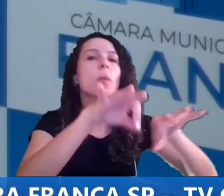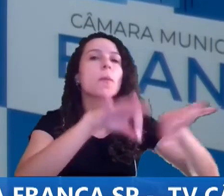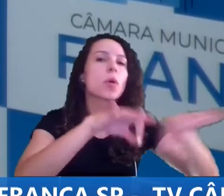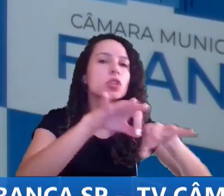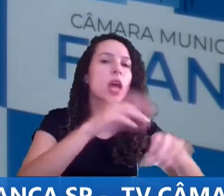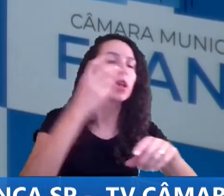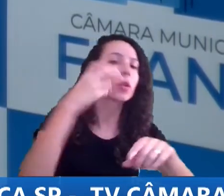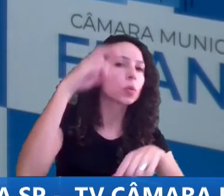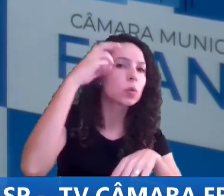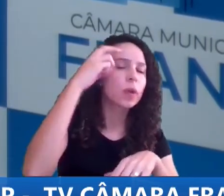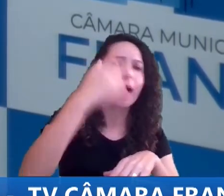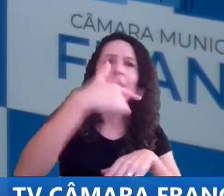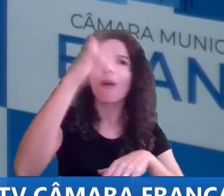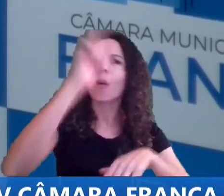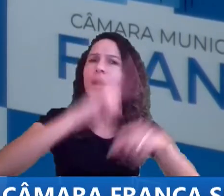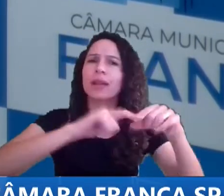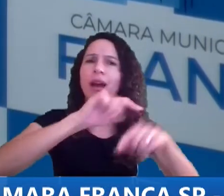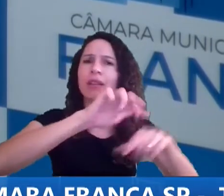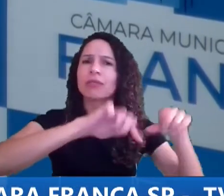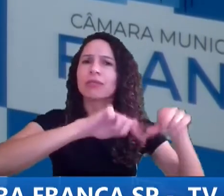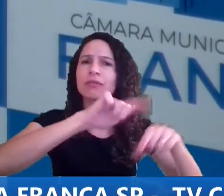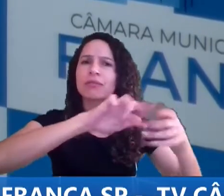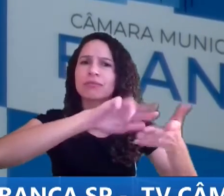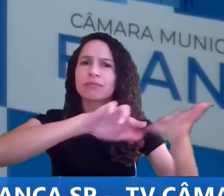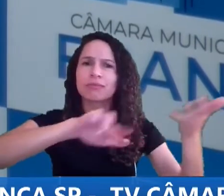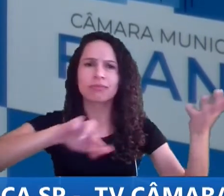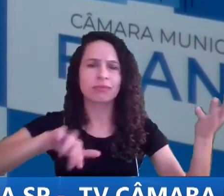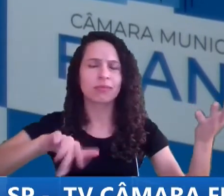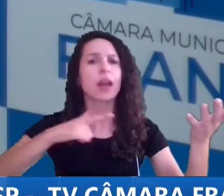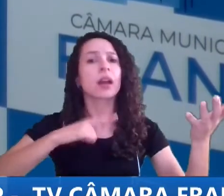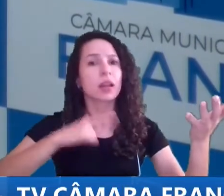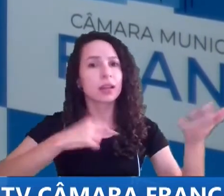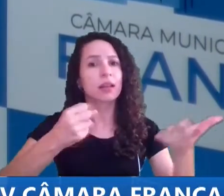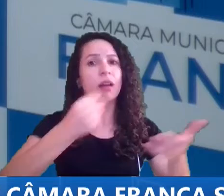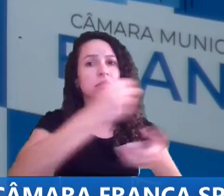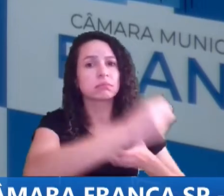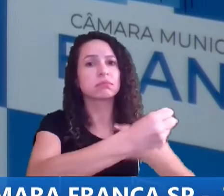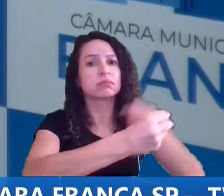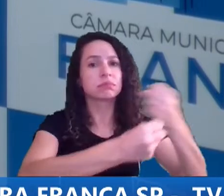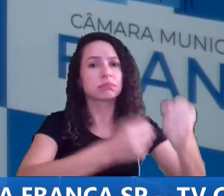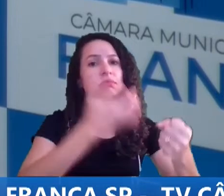outras atividades que a gente pode, com certeza, encaminhar a criança.